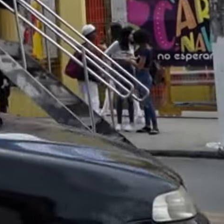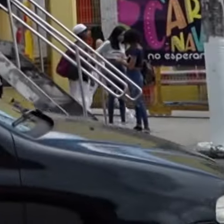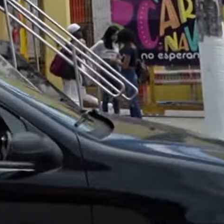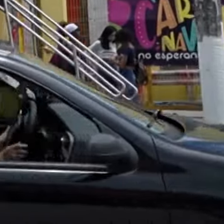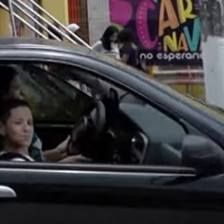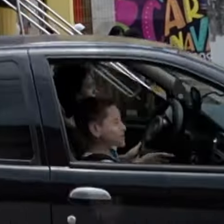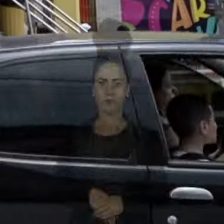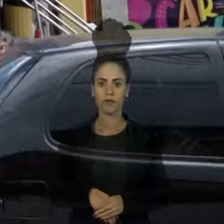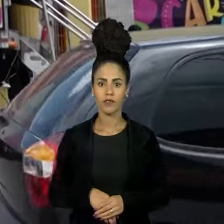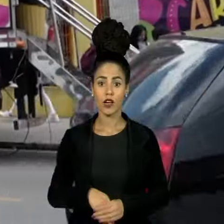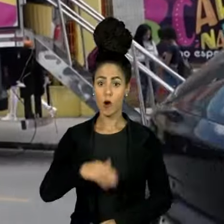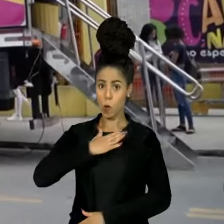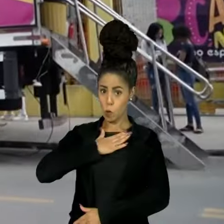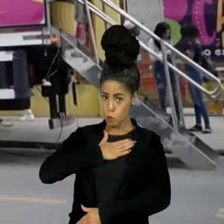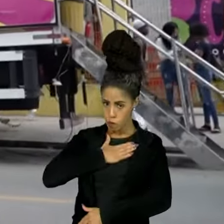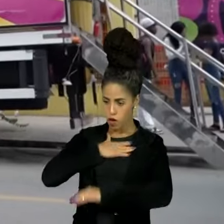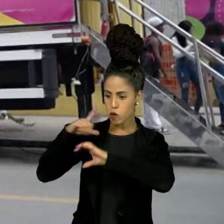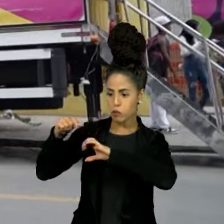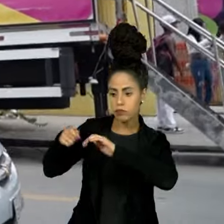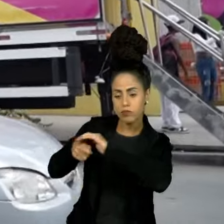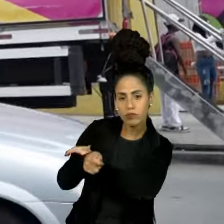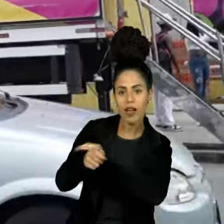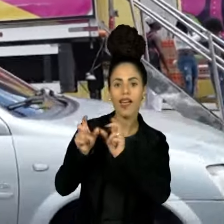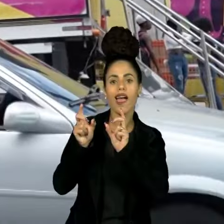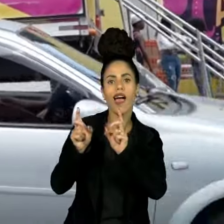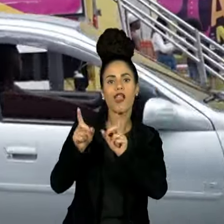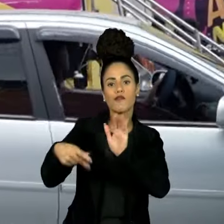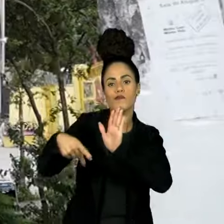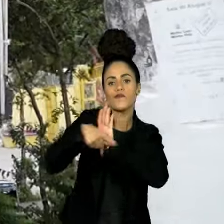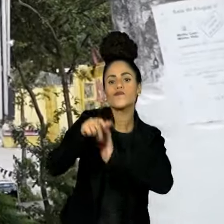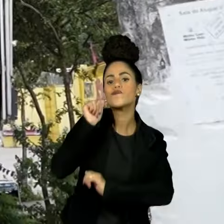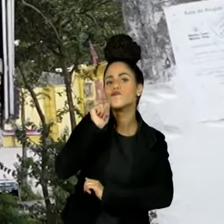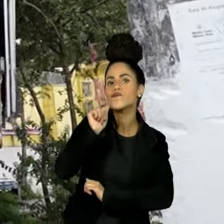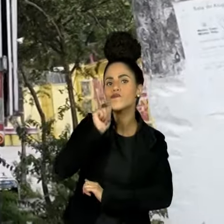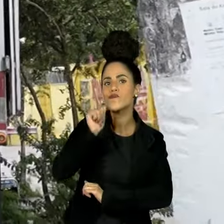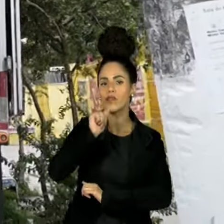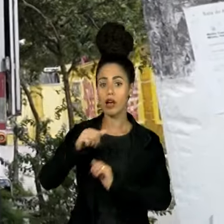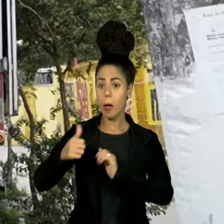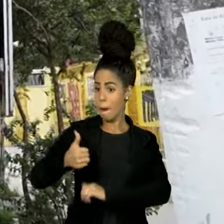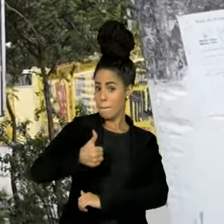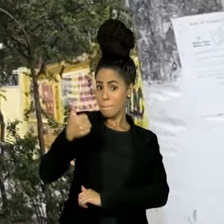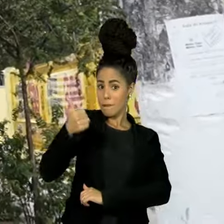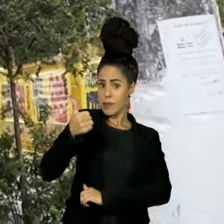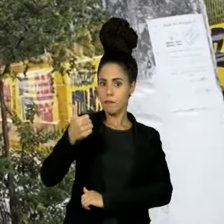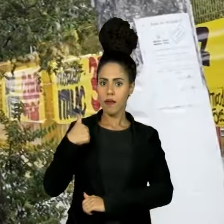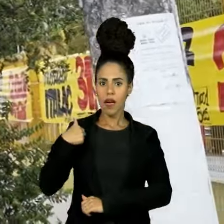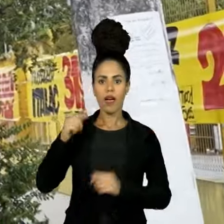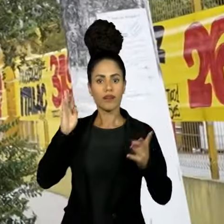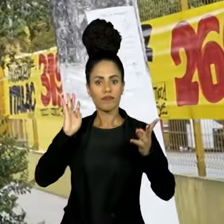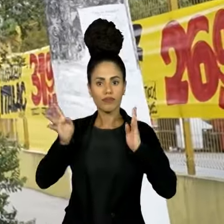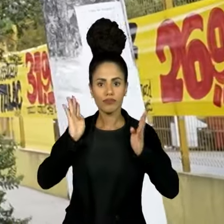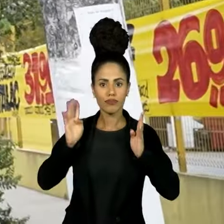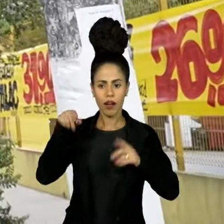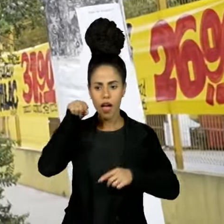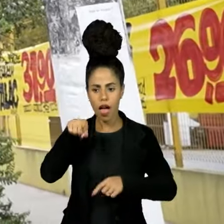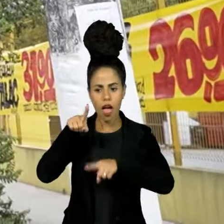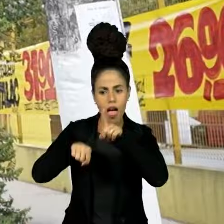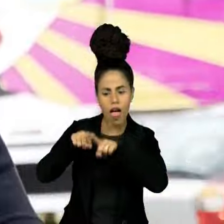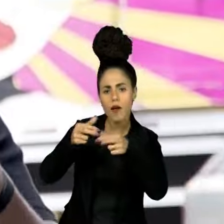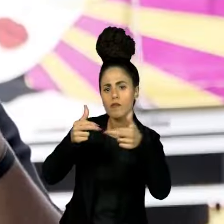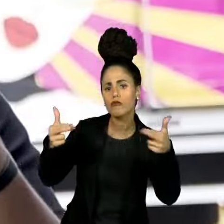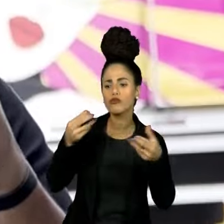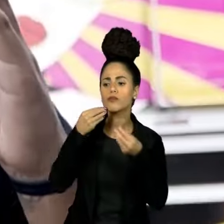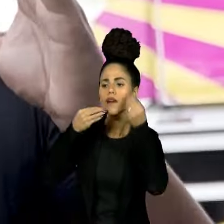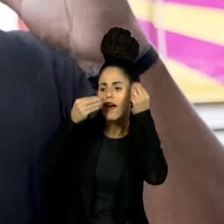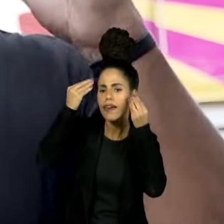O meu negócio, o Lojão da Mulher, ele não é só a primeira loja itinerante de maquiagens e bijuterias do Brasil.